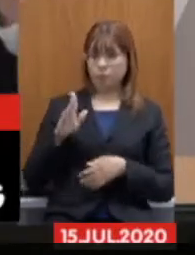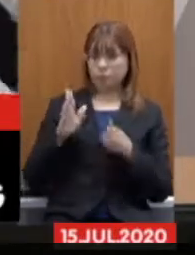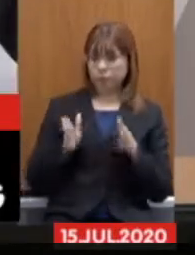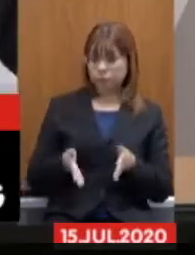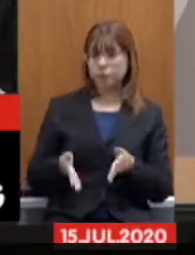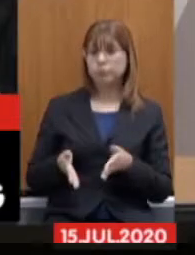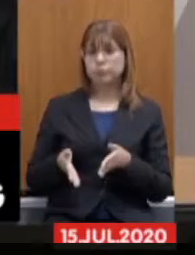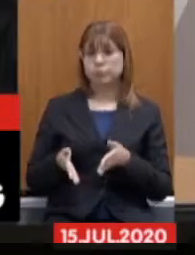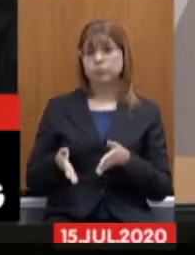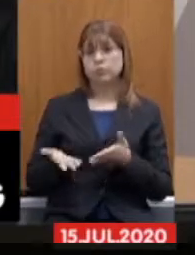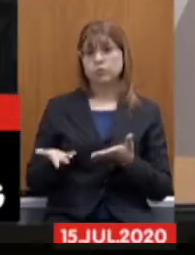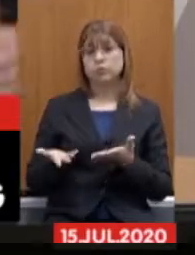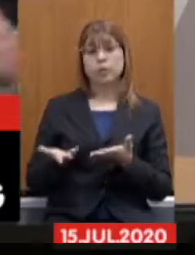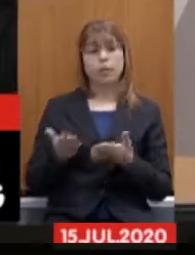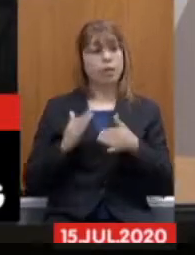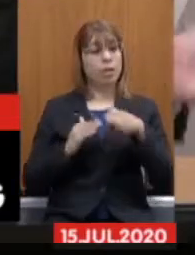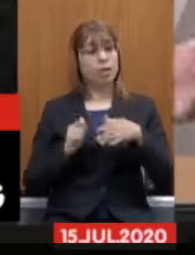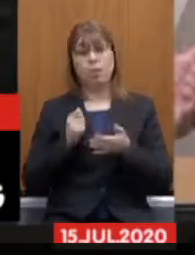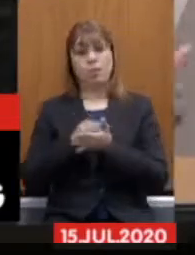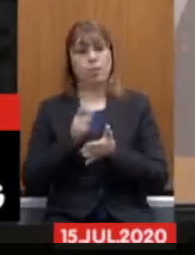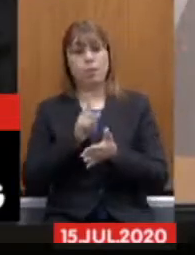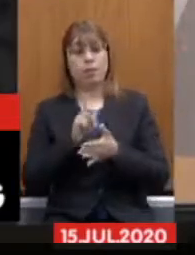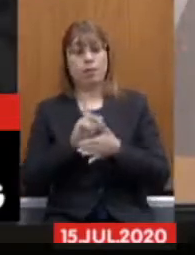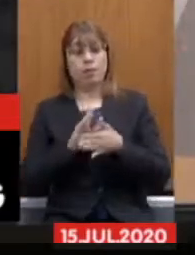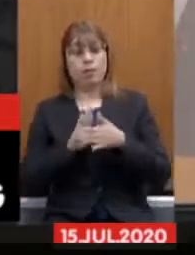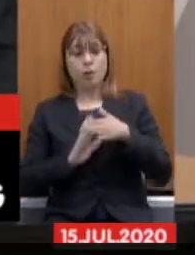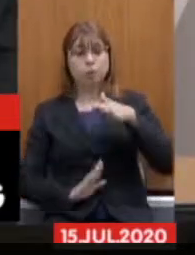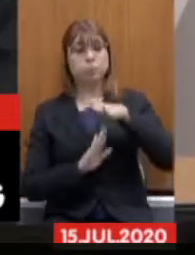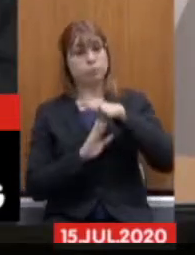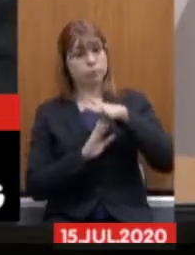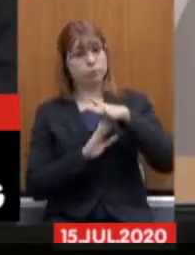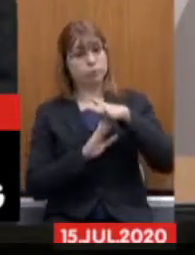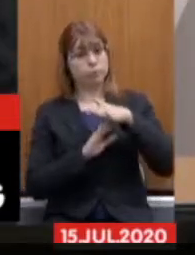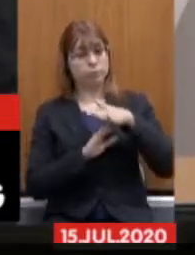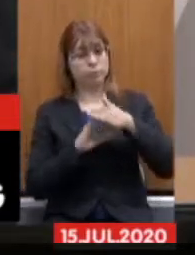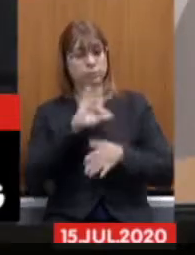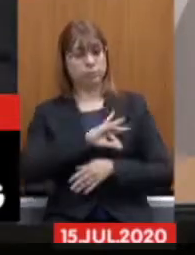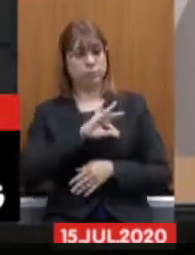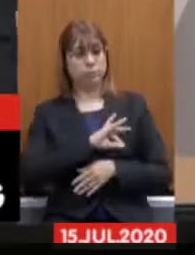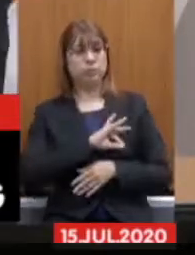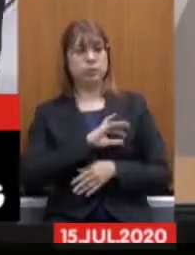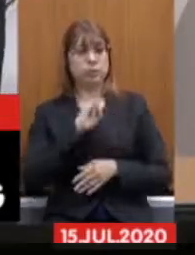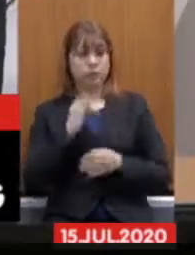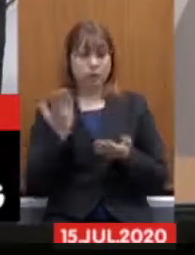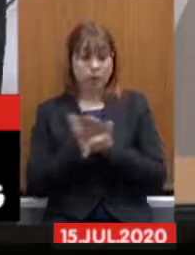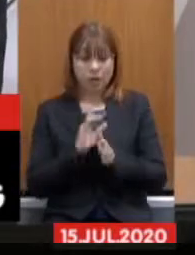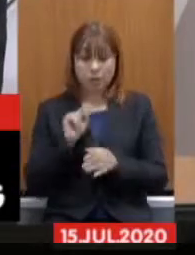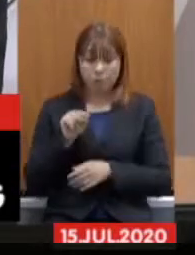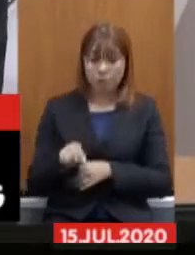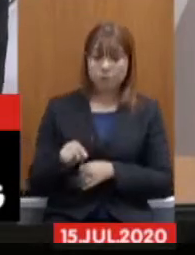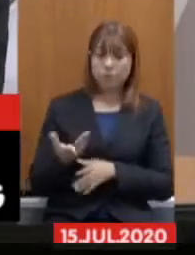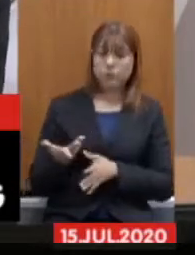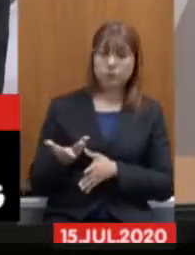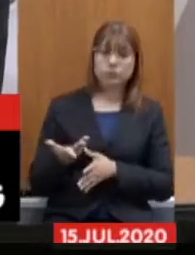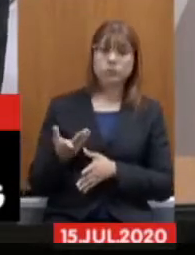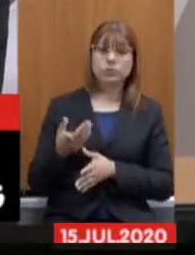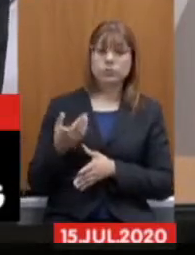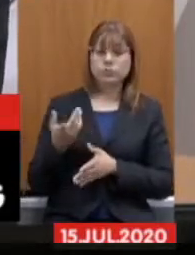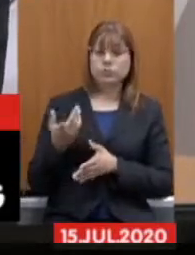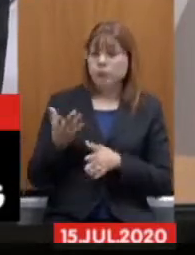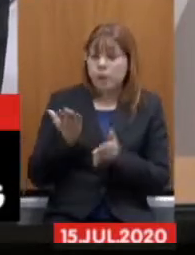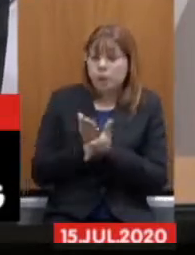paga também até o limite do teto a gente acabar com isso nós vamos lá conclusivo quebrando um dos pilares aí que é defendido sair pelo governo